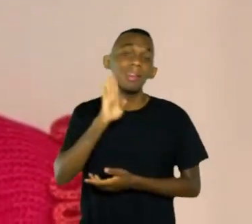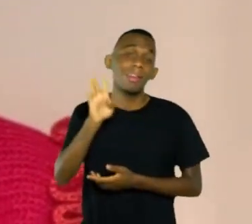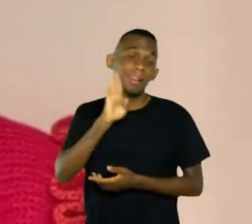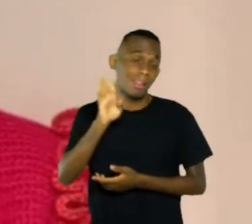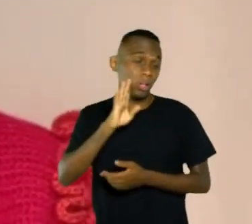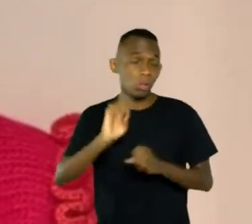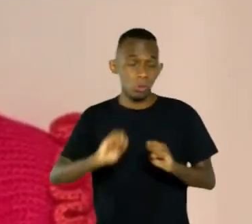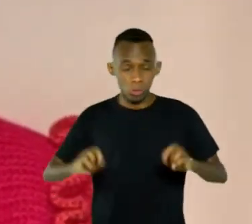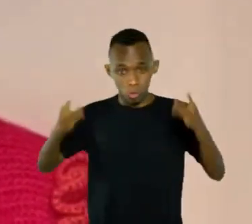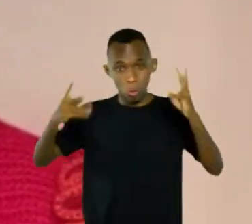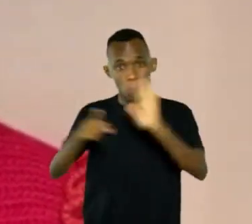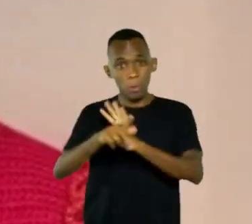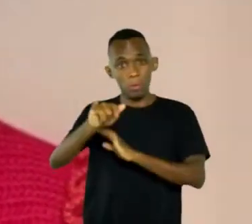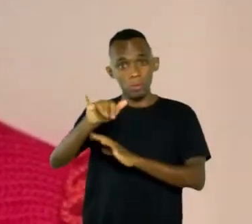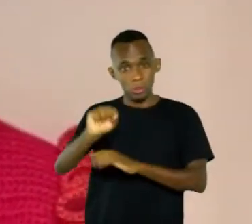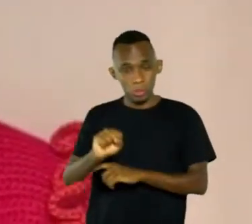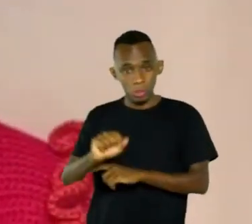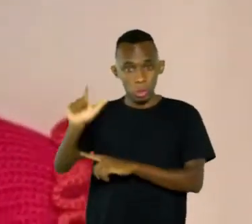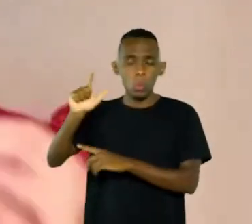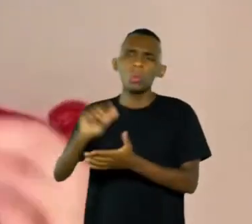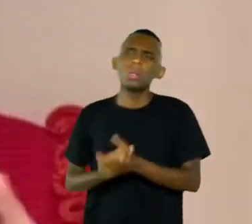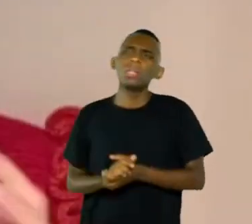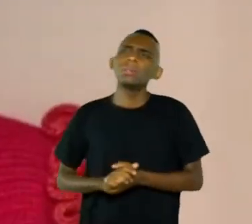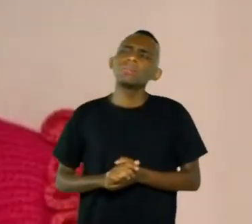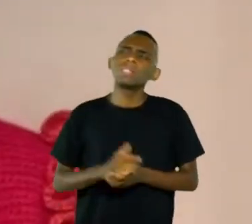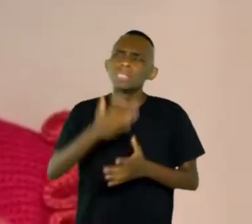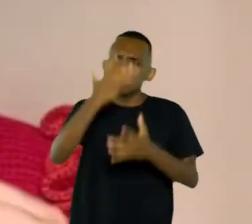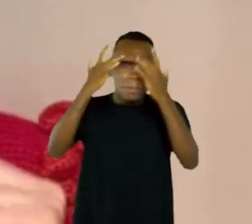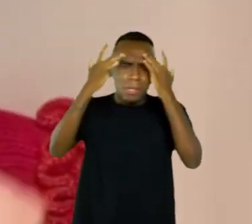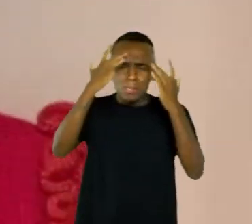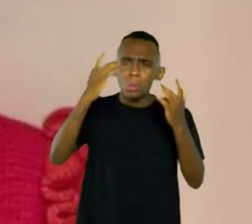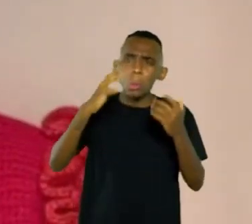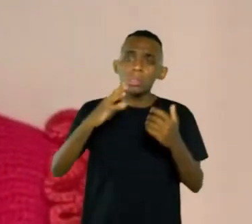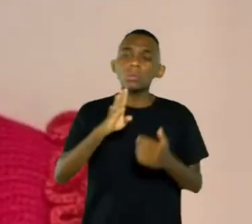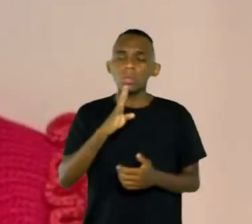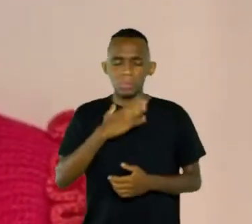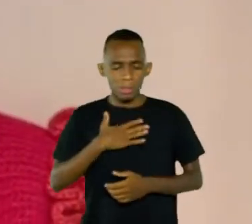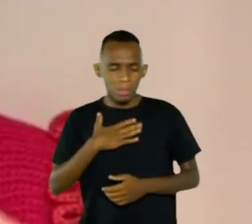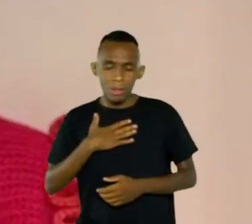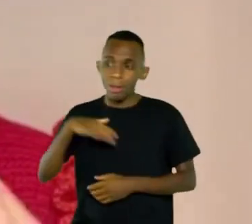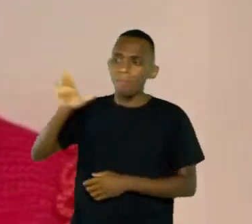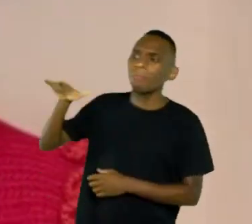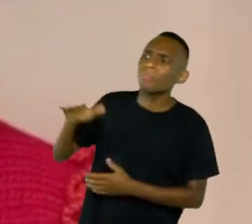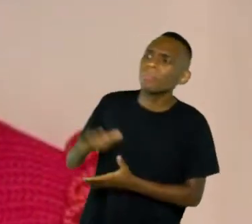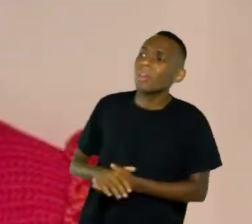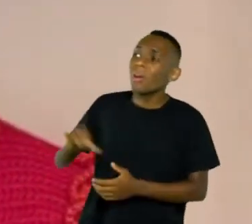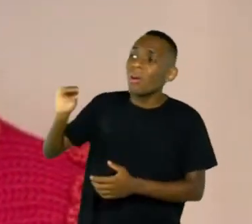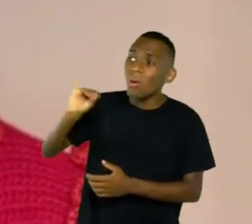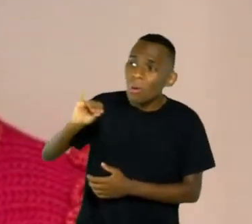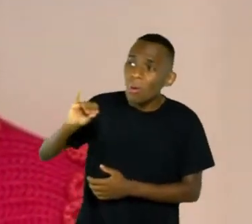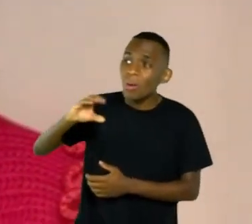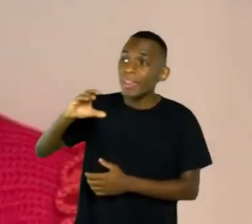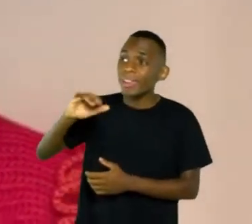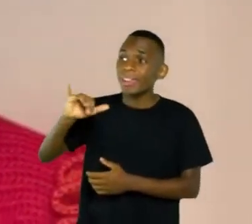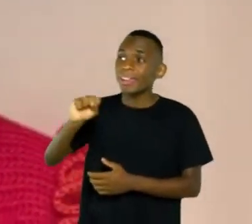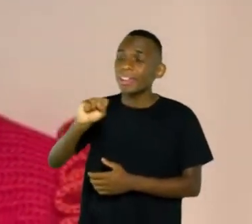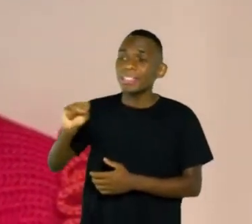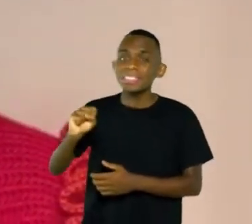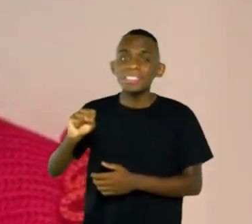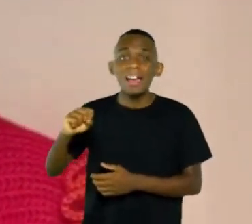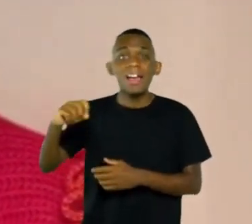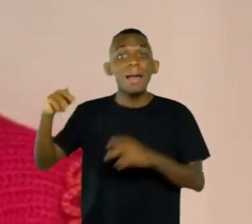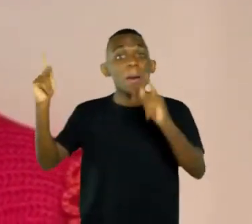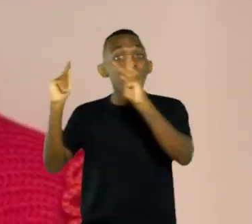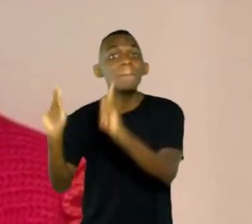fim de semana e várias pessoas me reconheceram e falaram: Oi, Cris, Cris Paz. Eu achei tão legal isso, assim, como que as